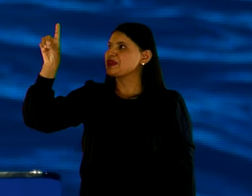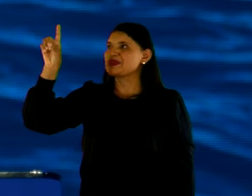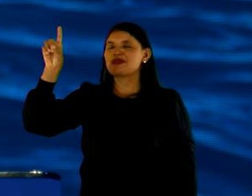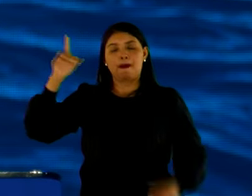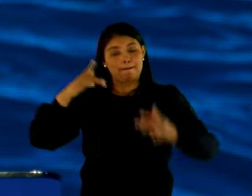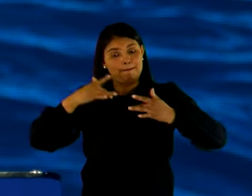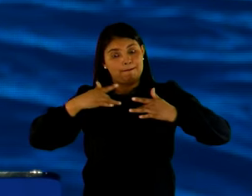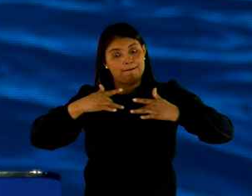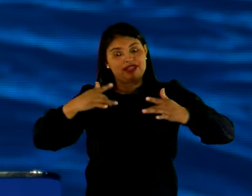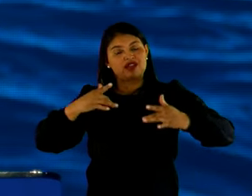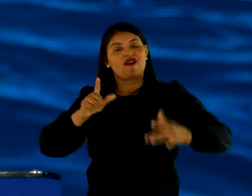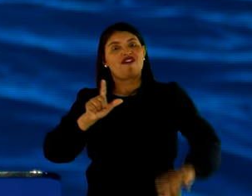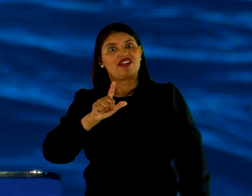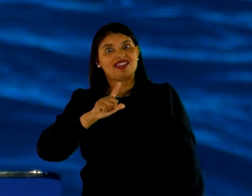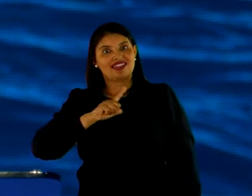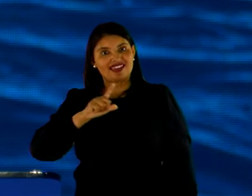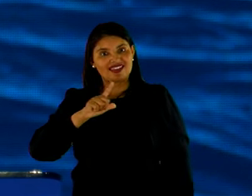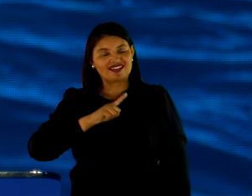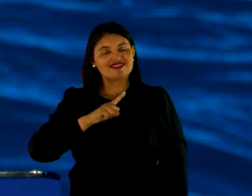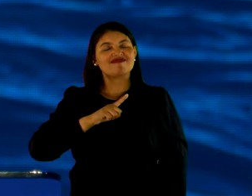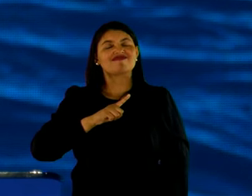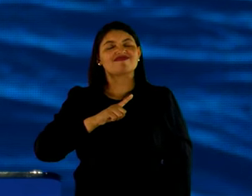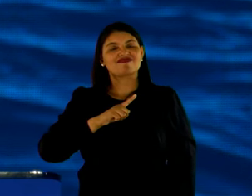preparou um peixe enorme.